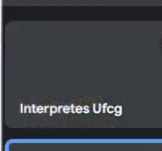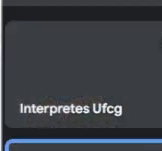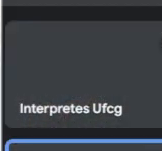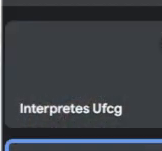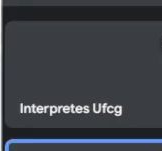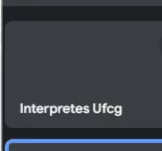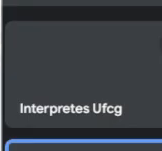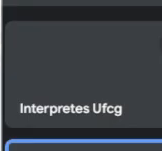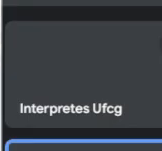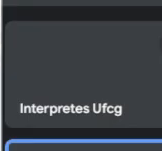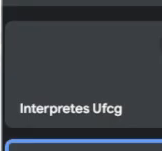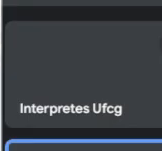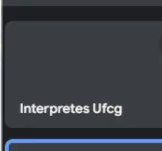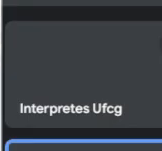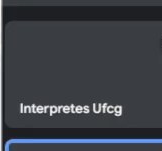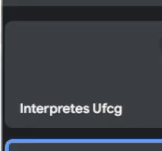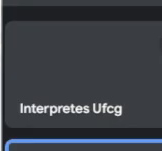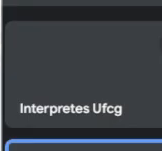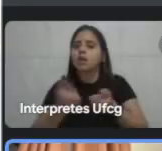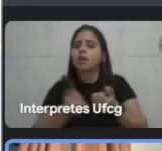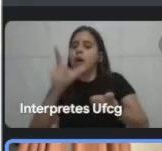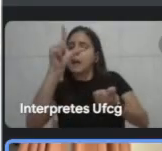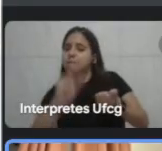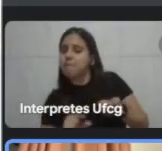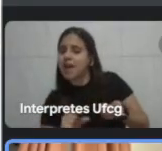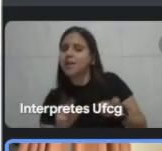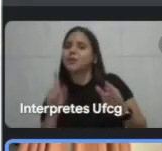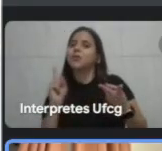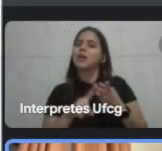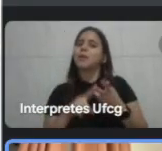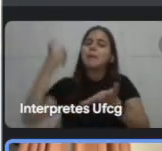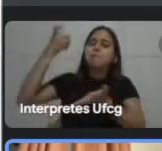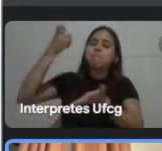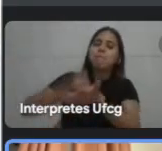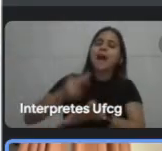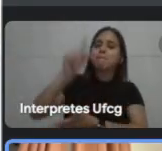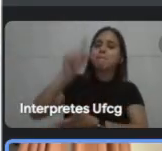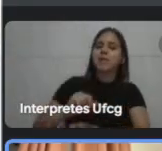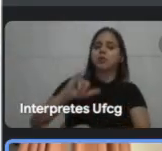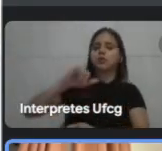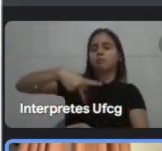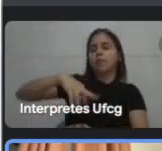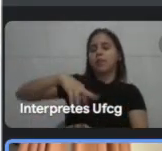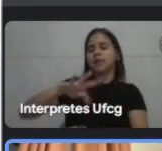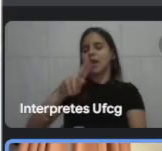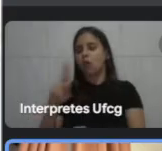deixar aquela região mais permeável e, consequentemente, ganhar desconto nas suas contas.